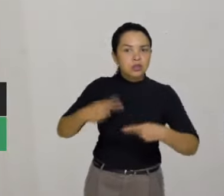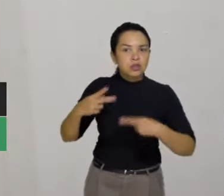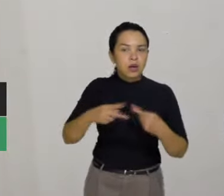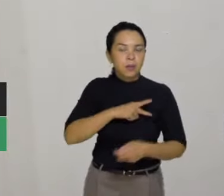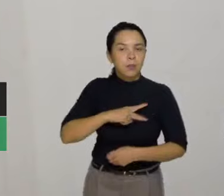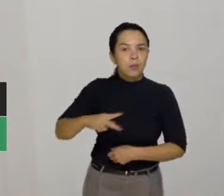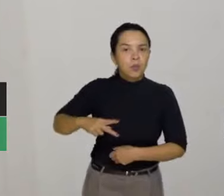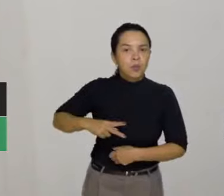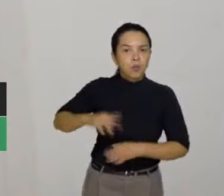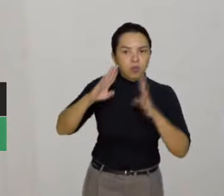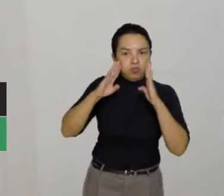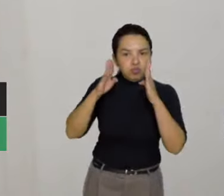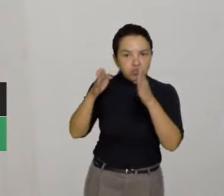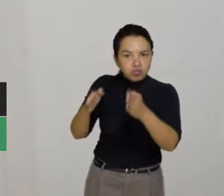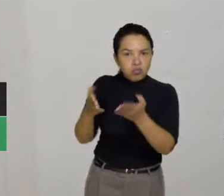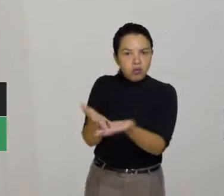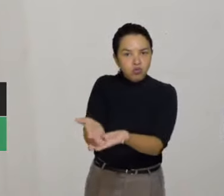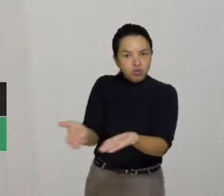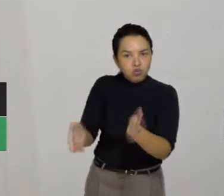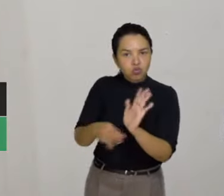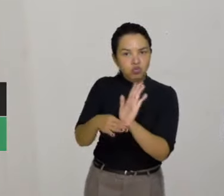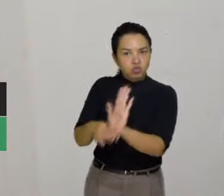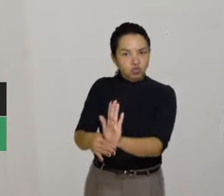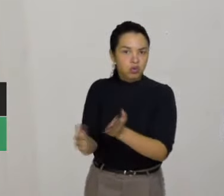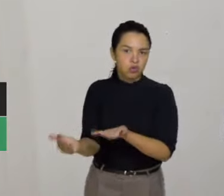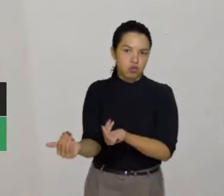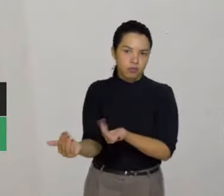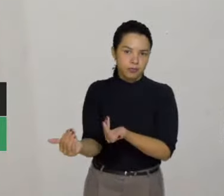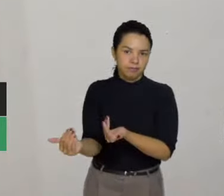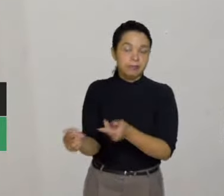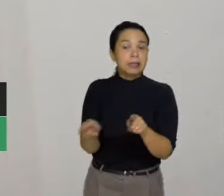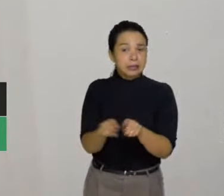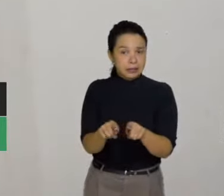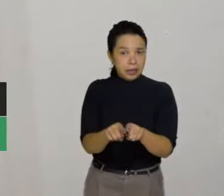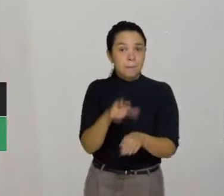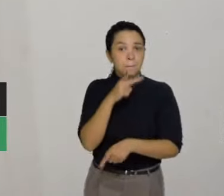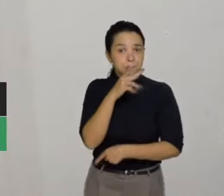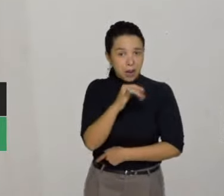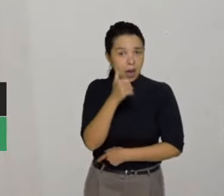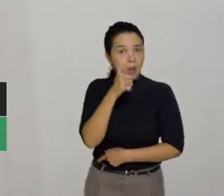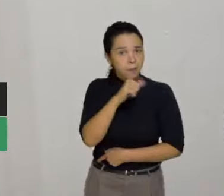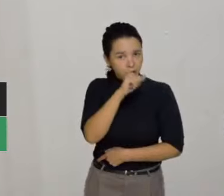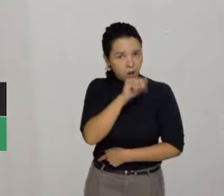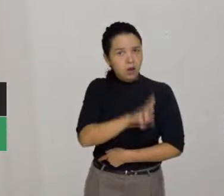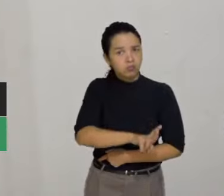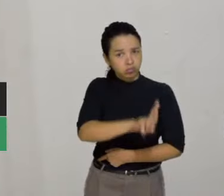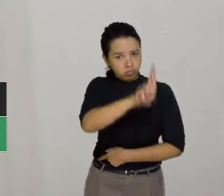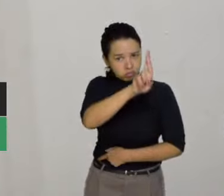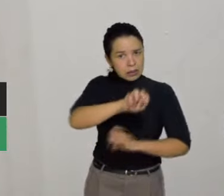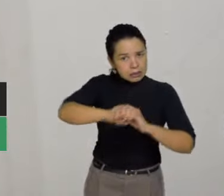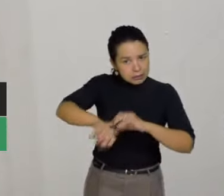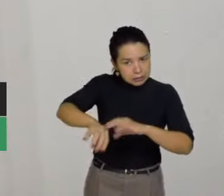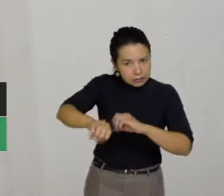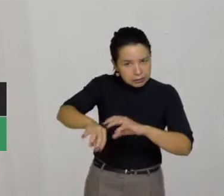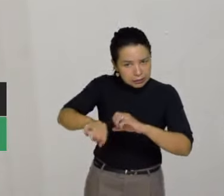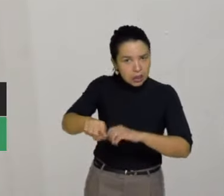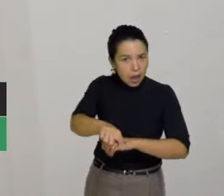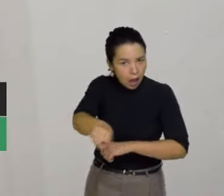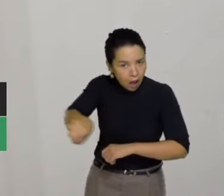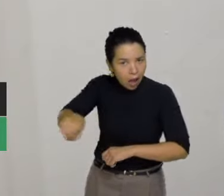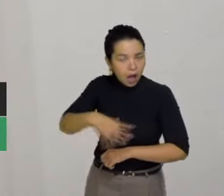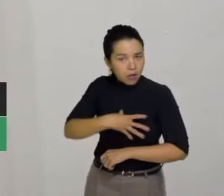juventude. E é dever dos pais educar seus filhos para uma vida adulta de responsabilidade, porque o que